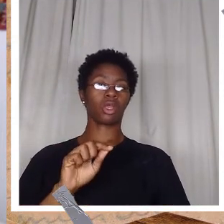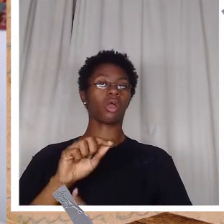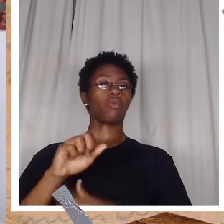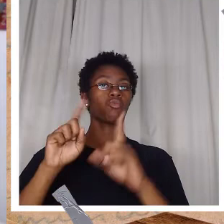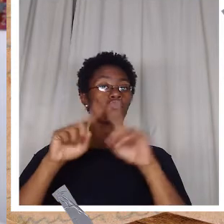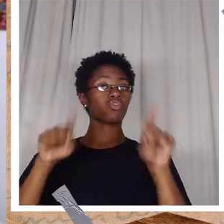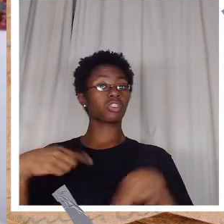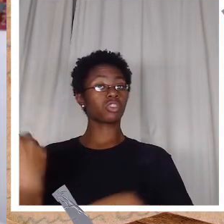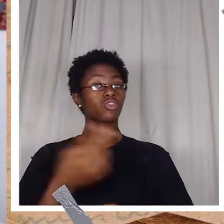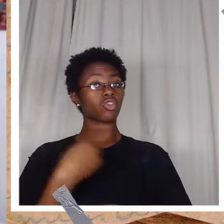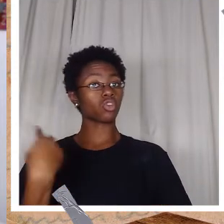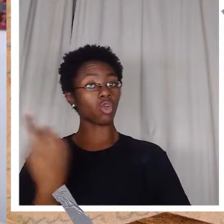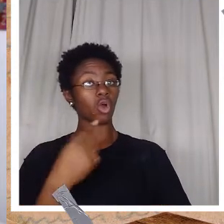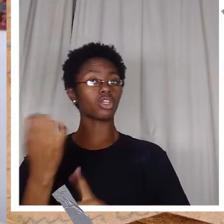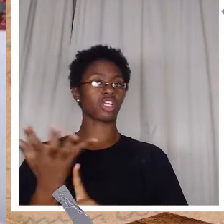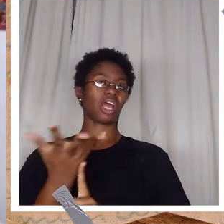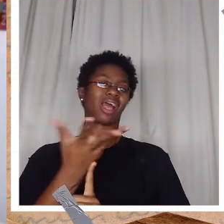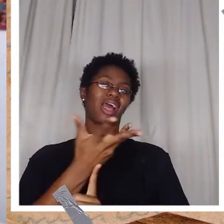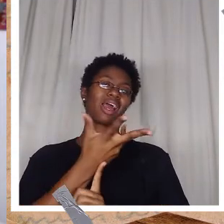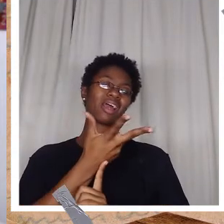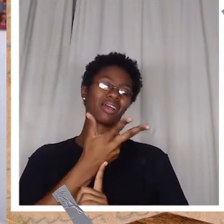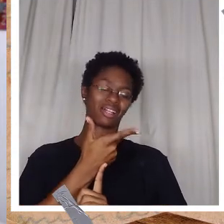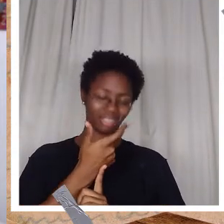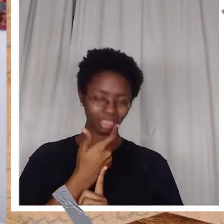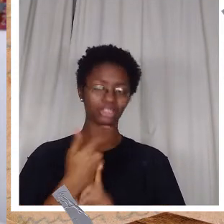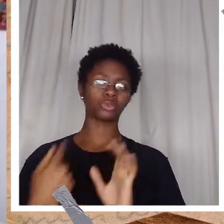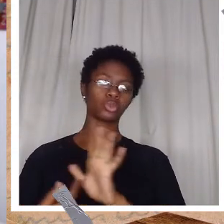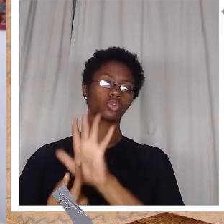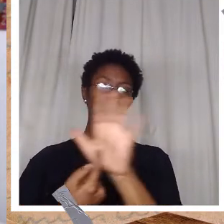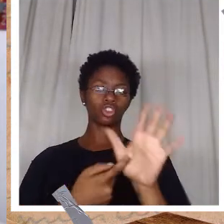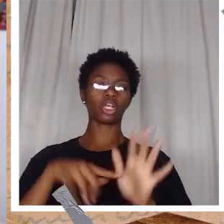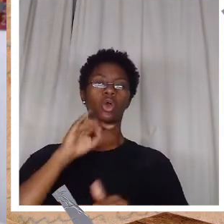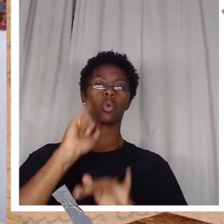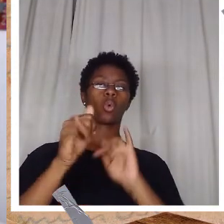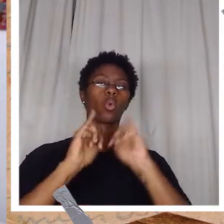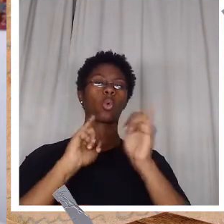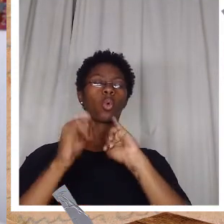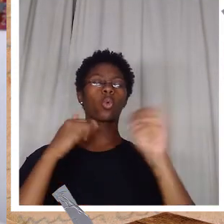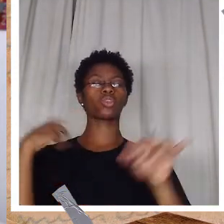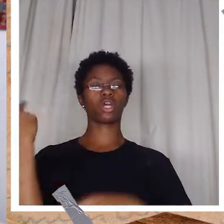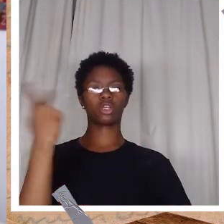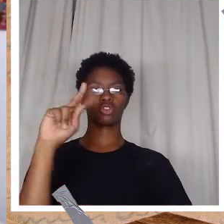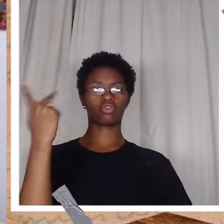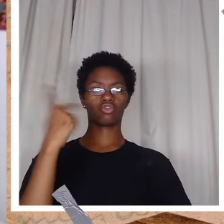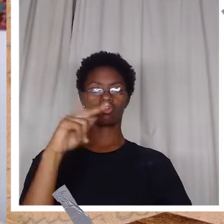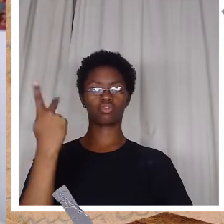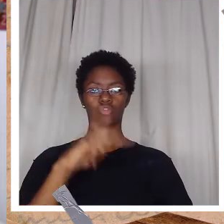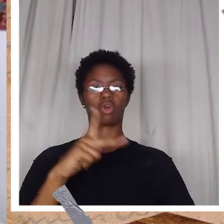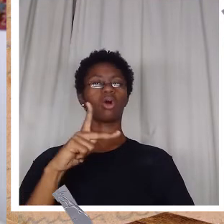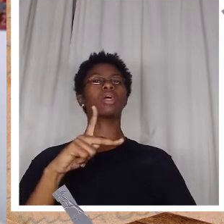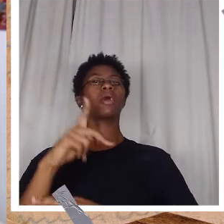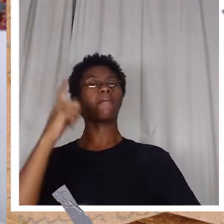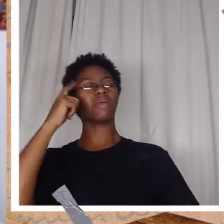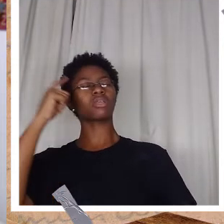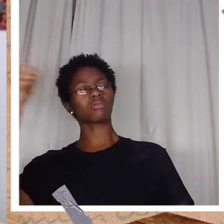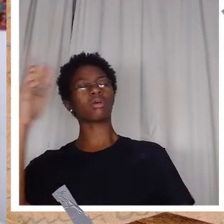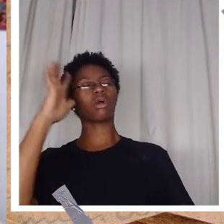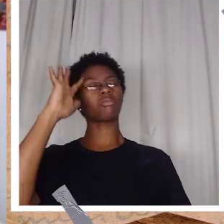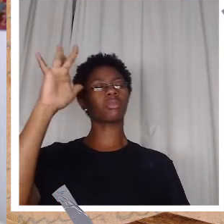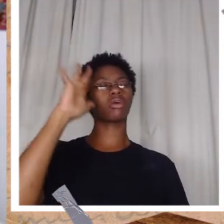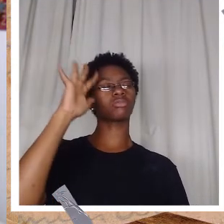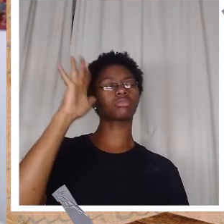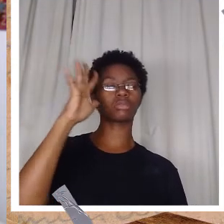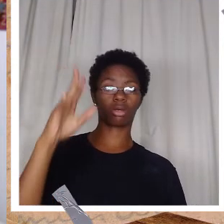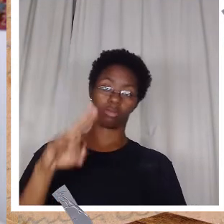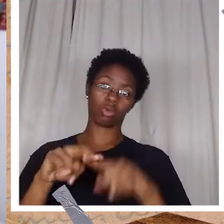de artista trazer esses nomes, contar essas histórias, ficcionar, porque como